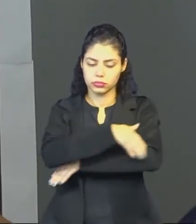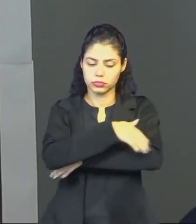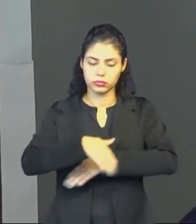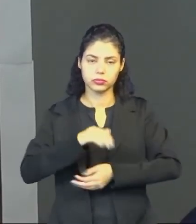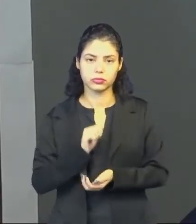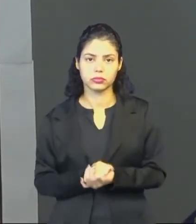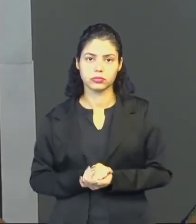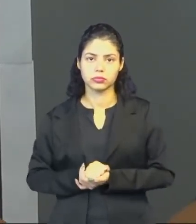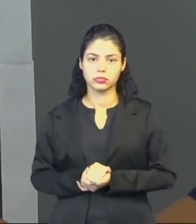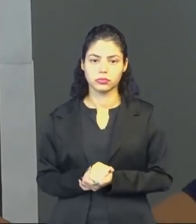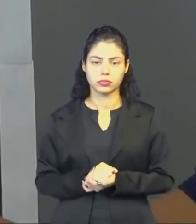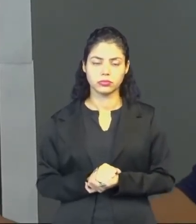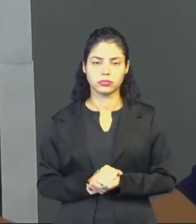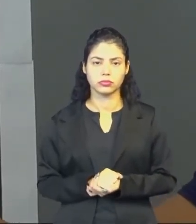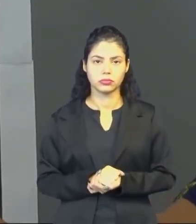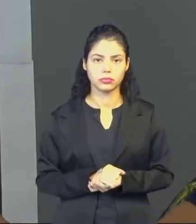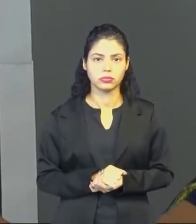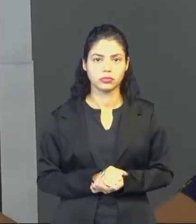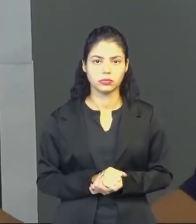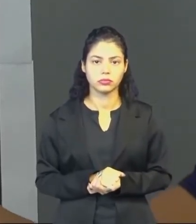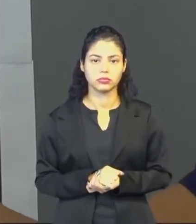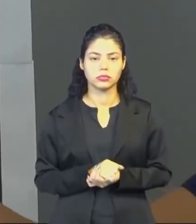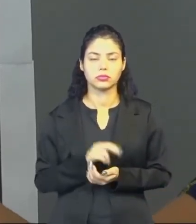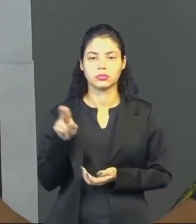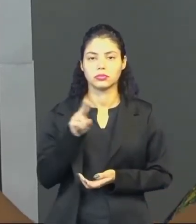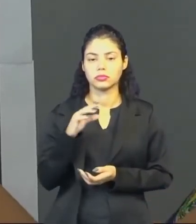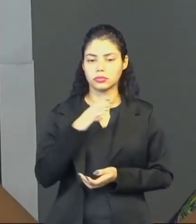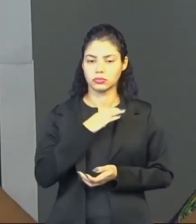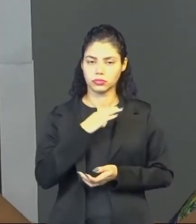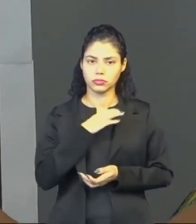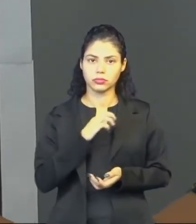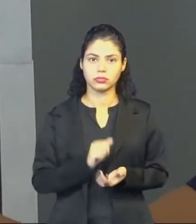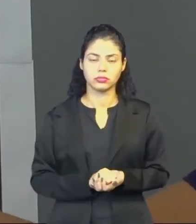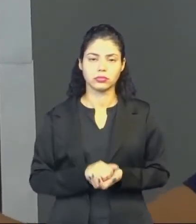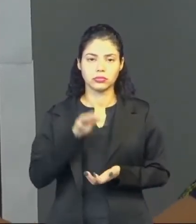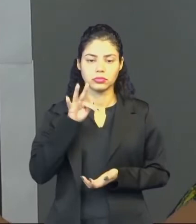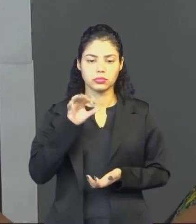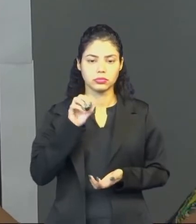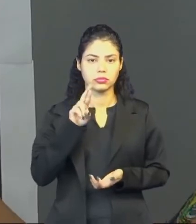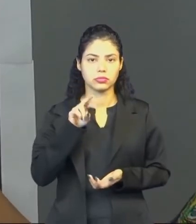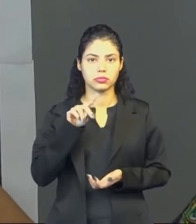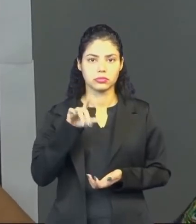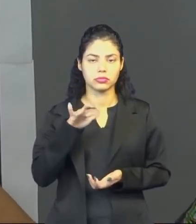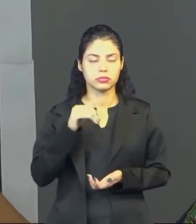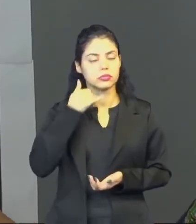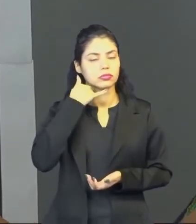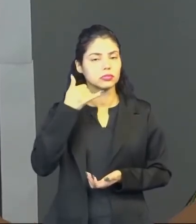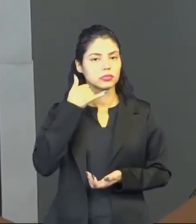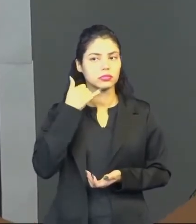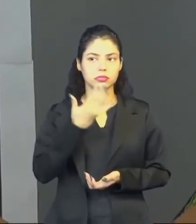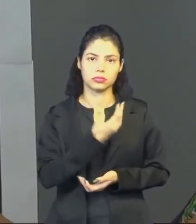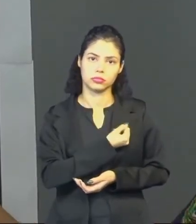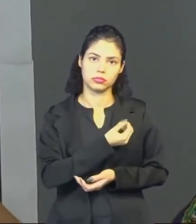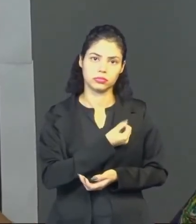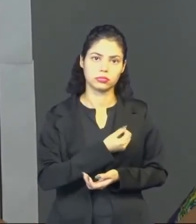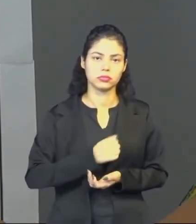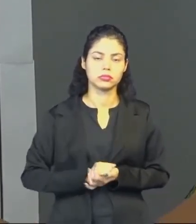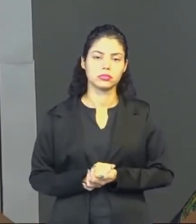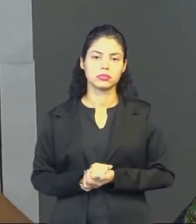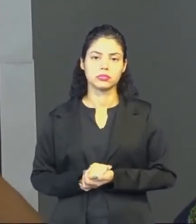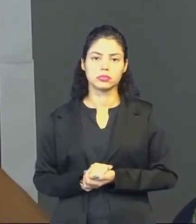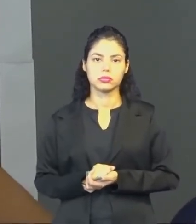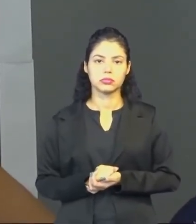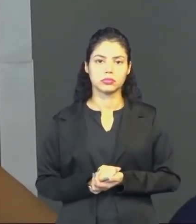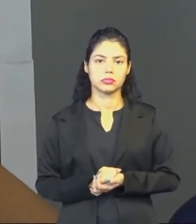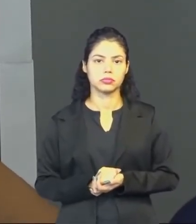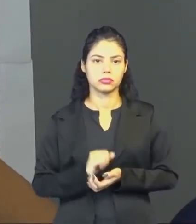né, fictício, só para vocês verem o exemplo. O nome da cidade, Fortaleza, Ceará, telefone de contato e aqui